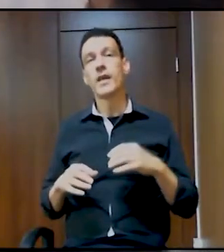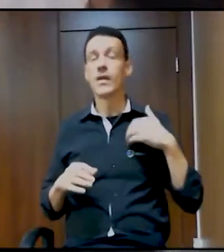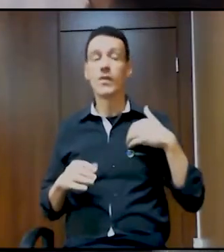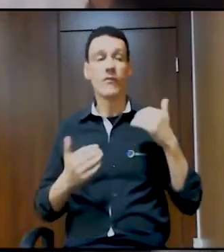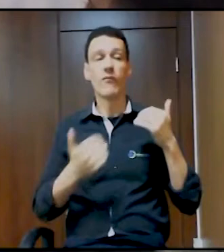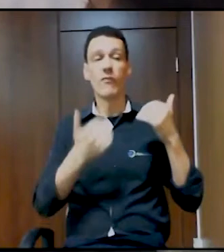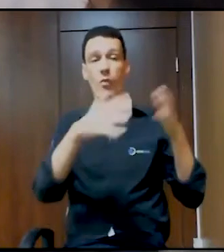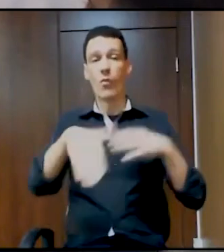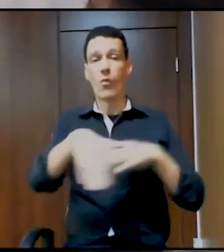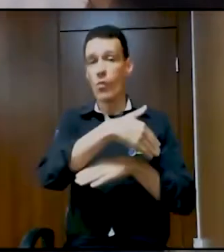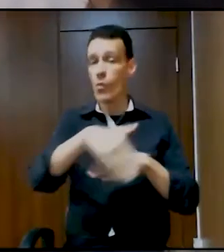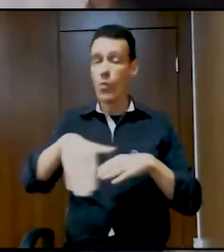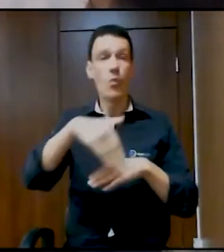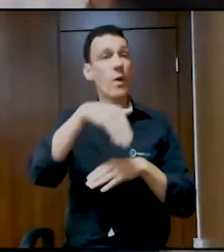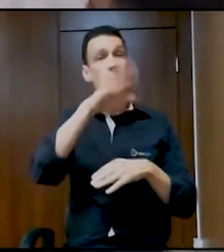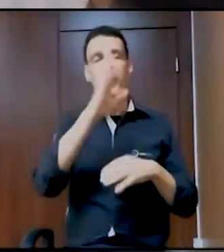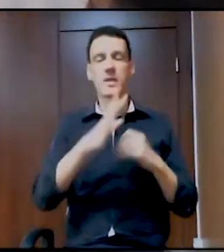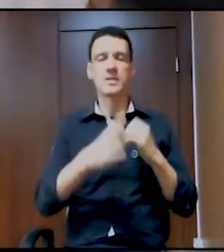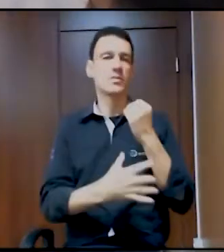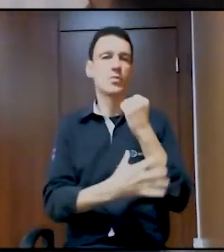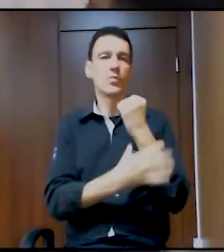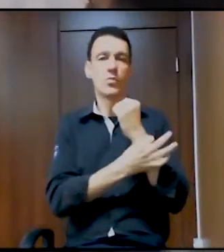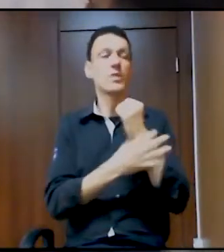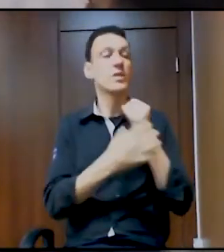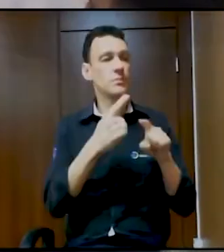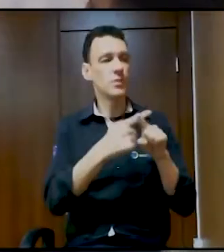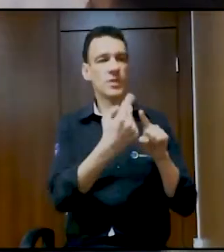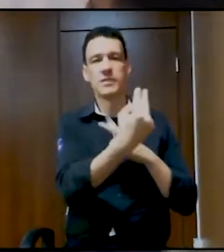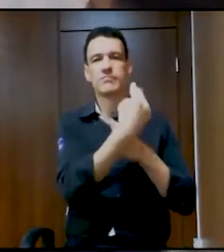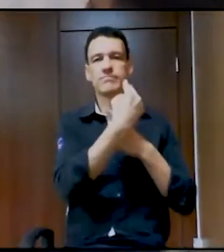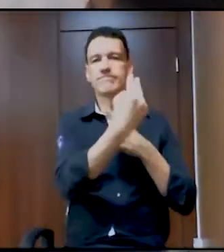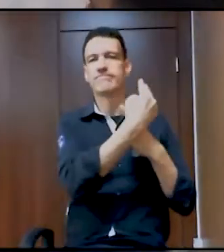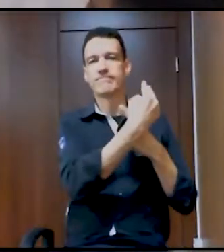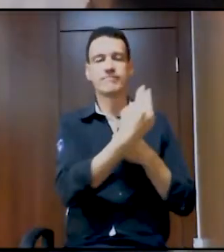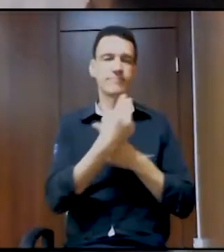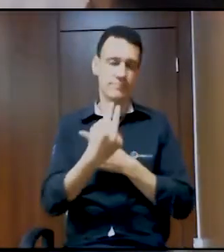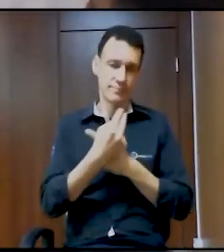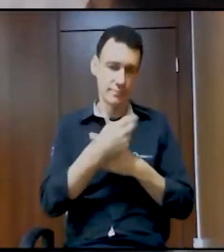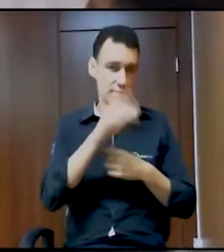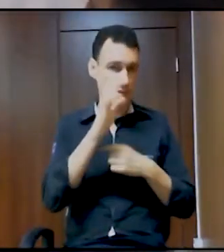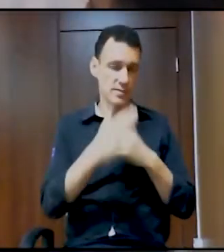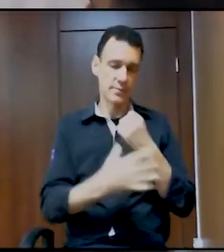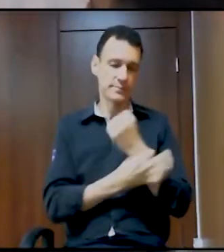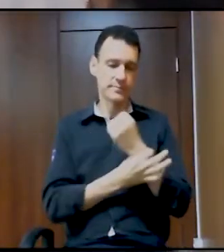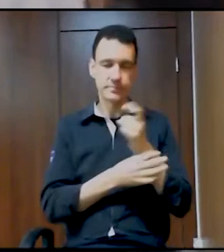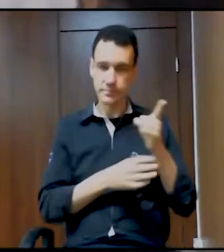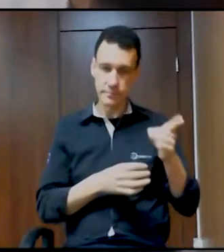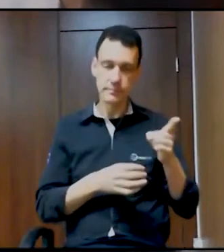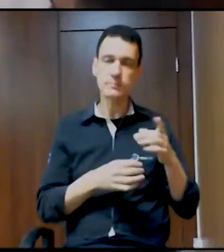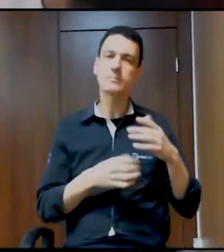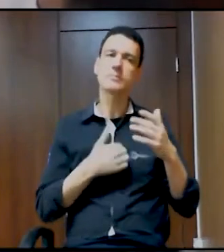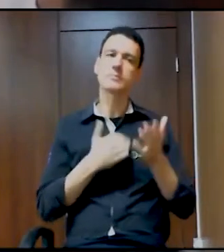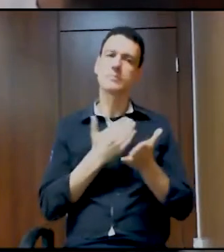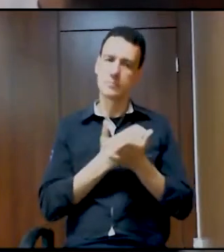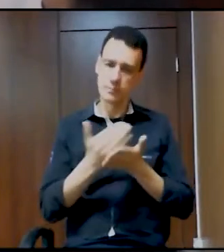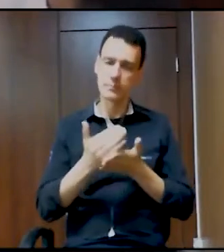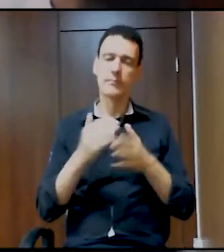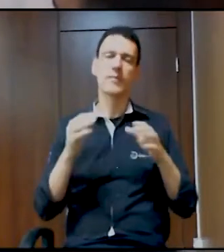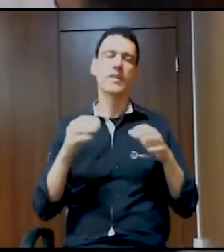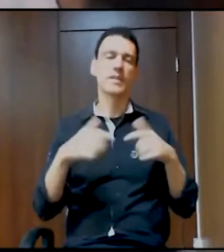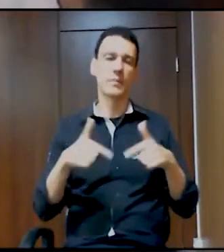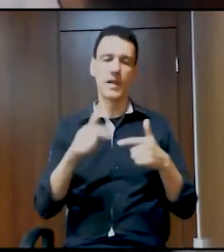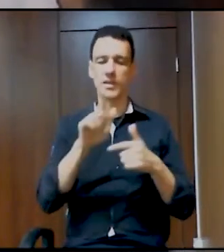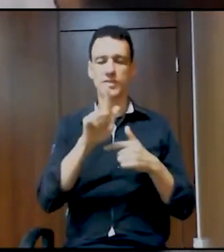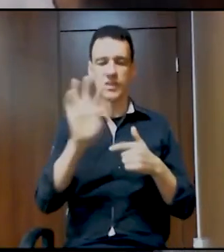rua, pela população. E daí eu comecei a participar do GT, Habitação de Direitos